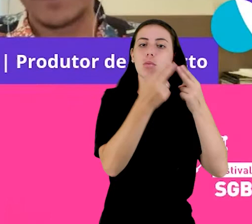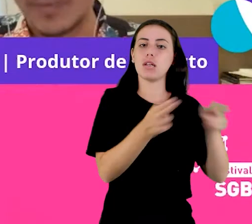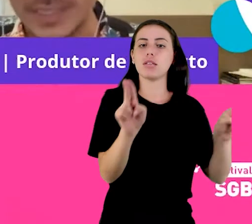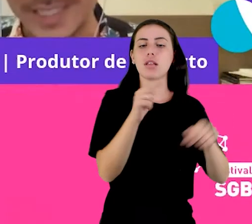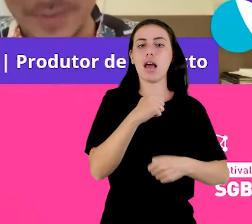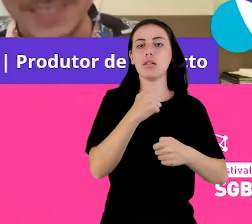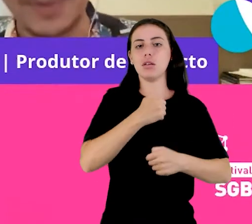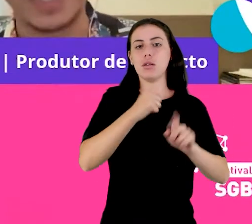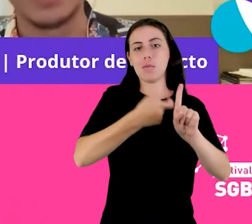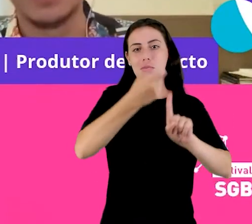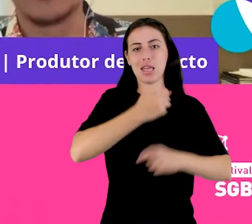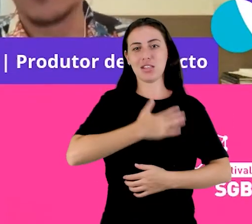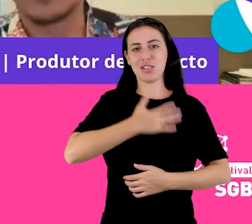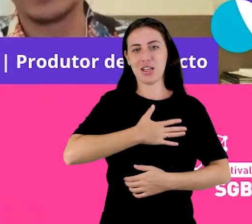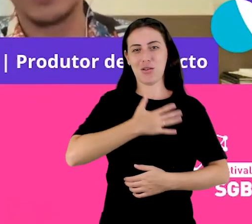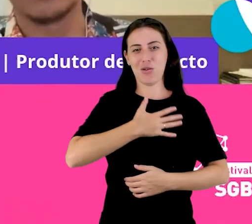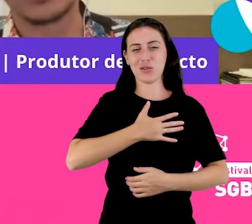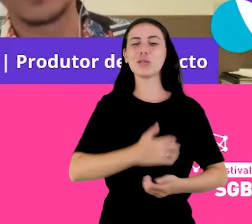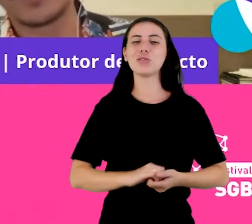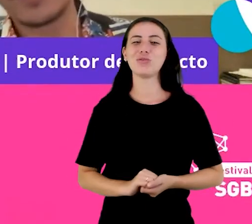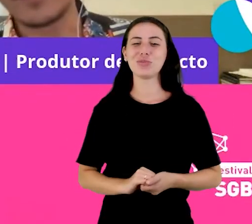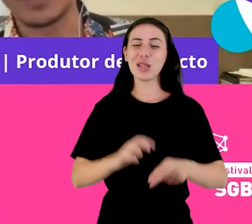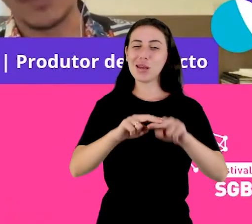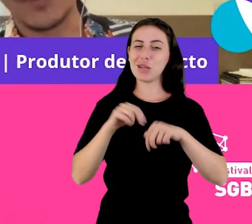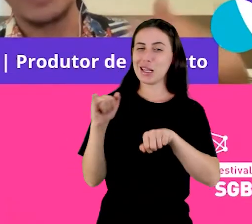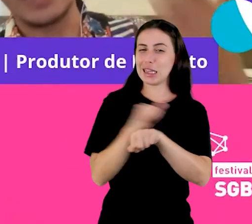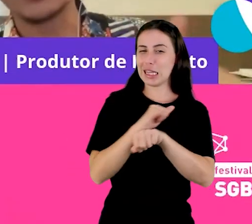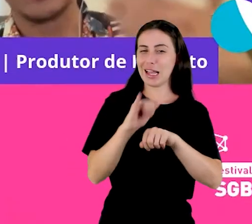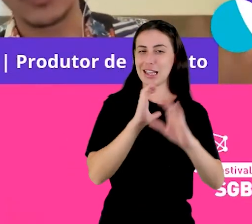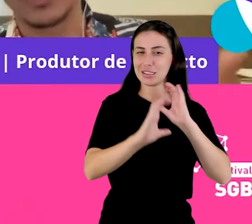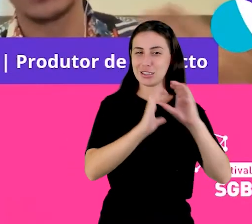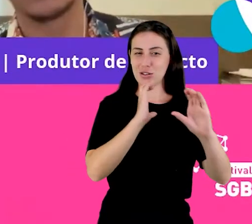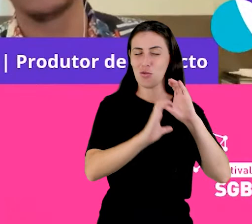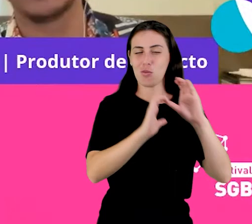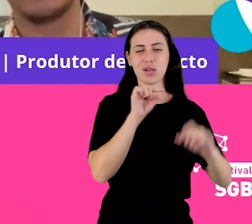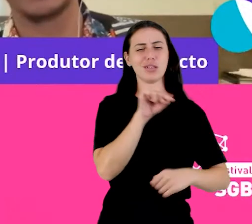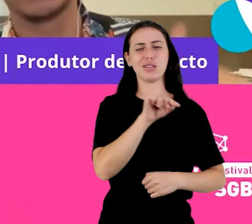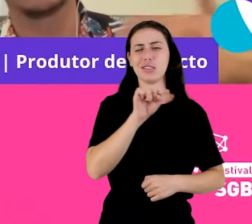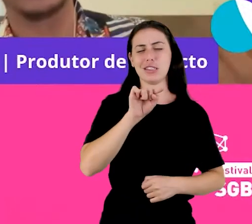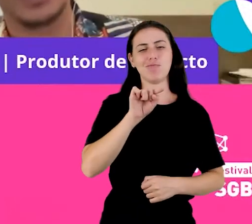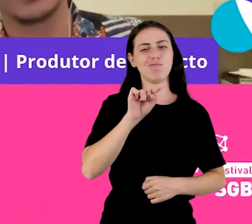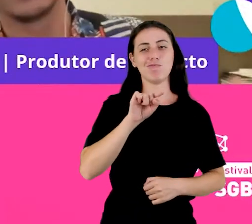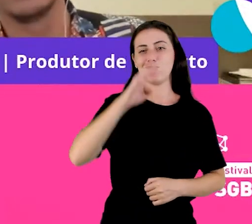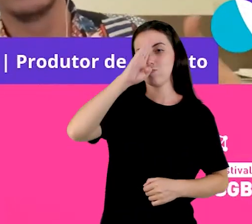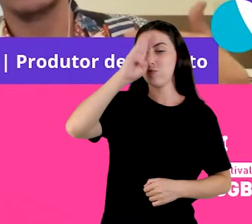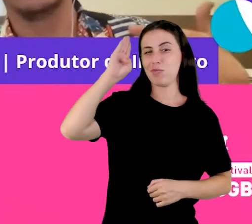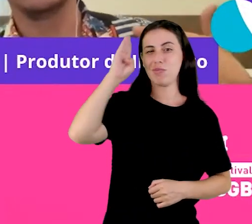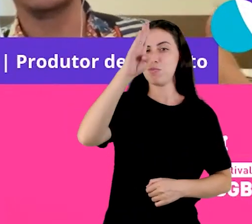está começando mesmo, porque o filme foi lançado em agosto. Então, foi aí que a gente começou as ações efetivamente, montou a